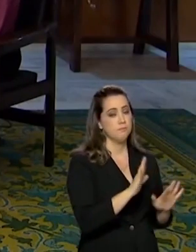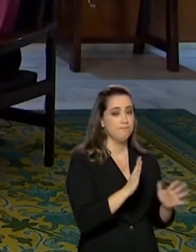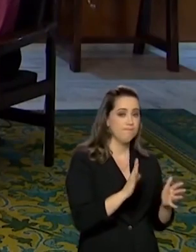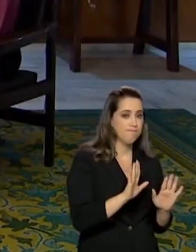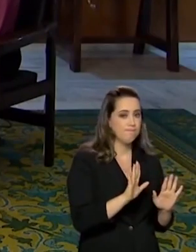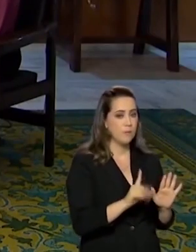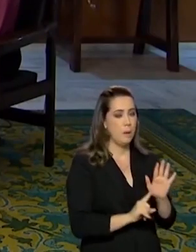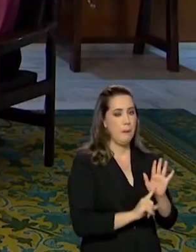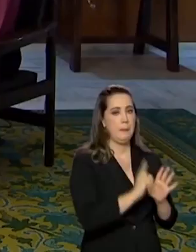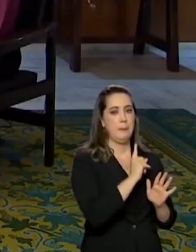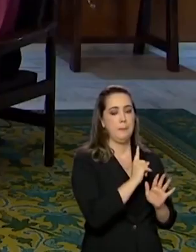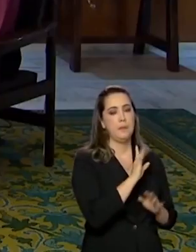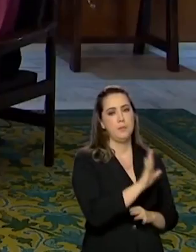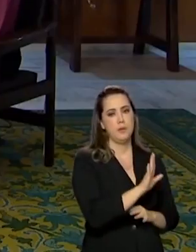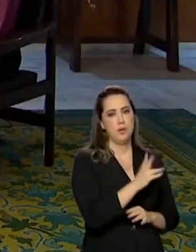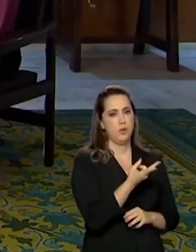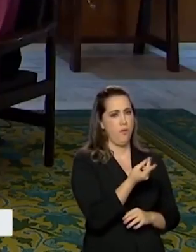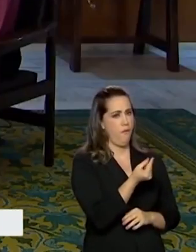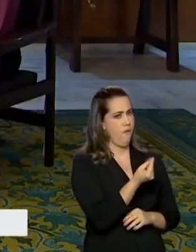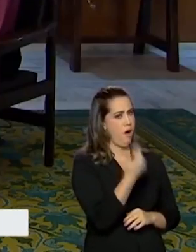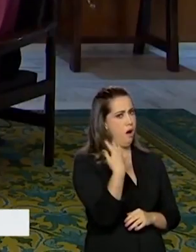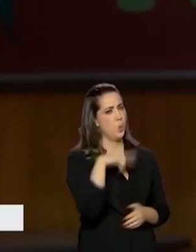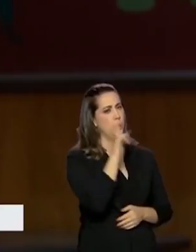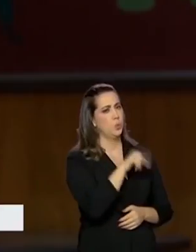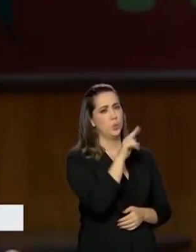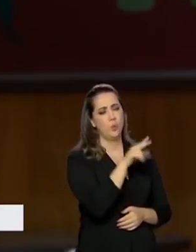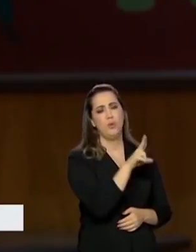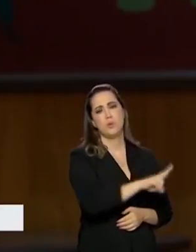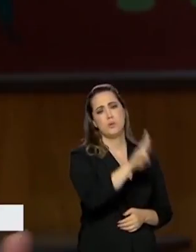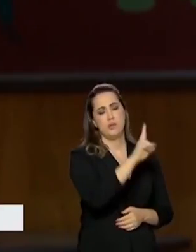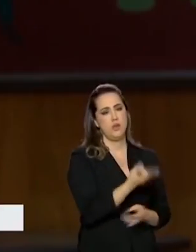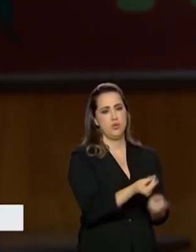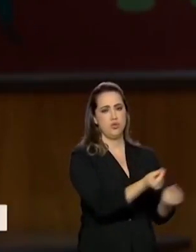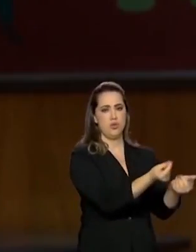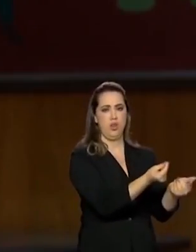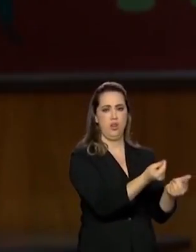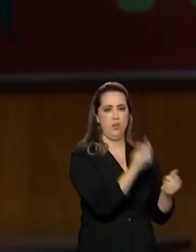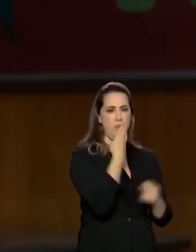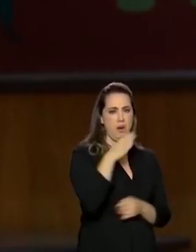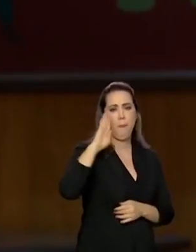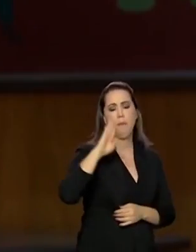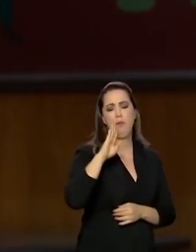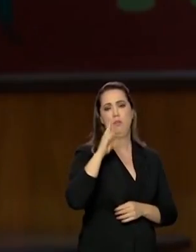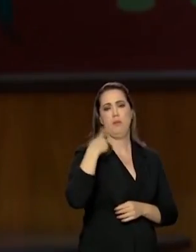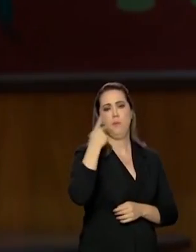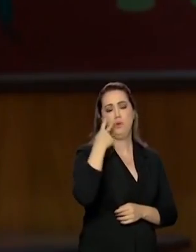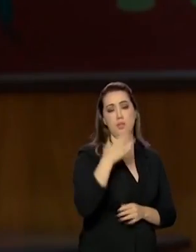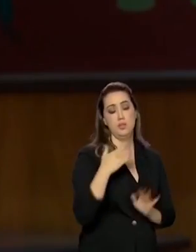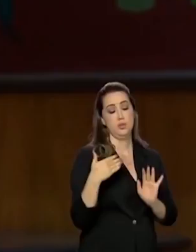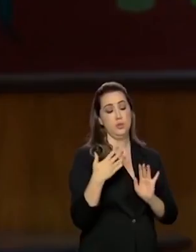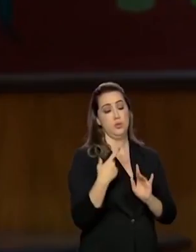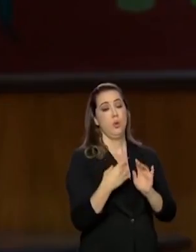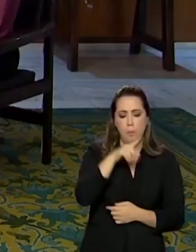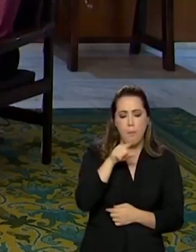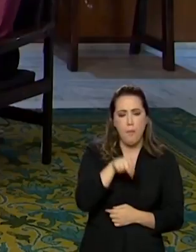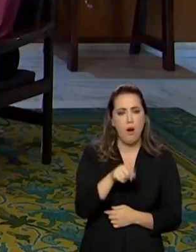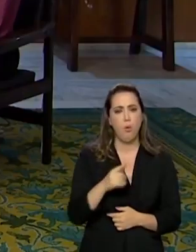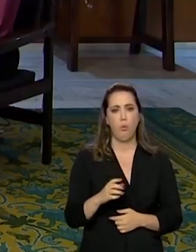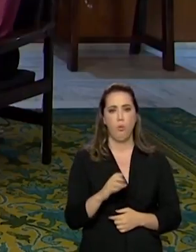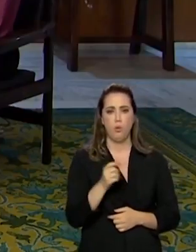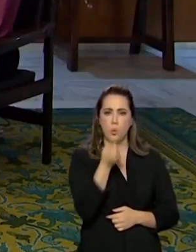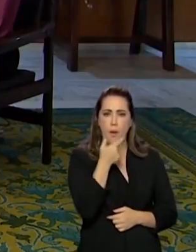últimas eleições presidenciais informando que ele deveria ter vencido na primeira rodada em 2018 a